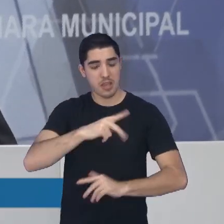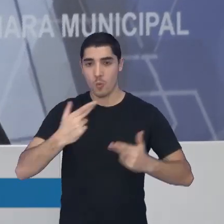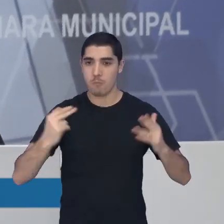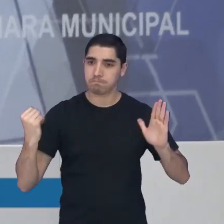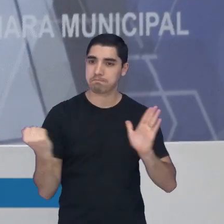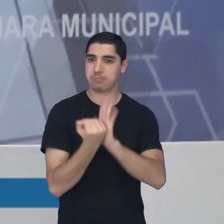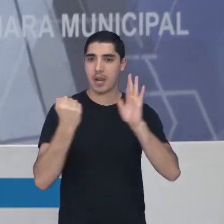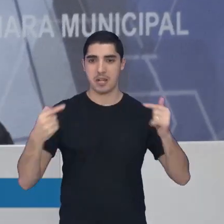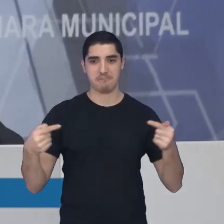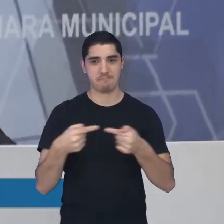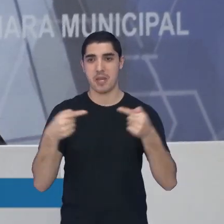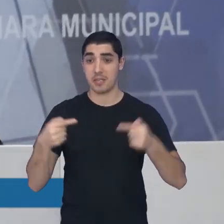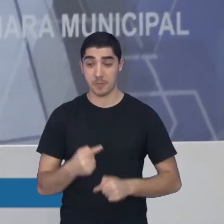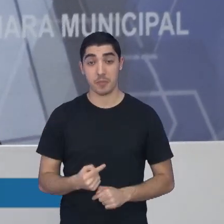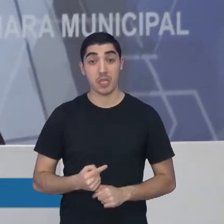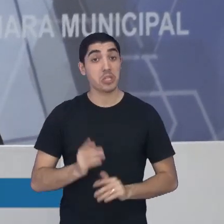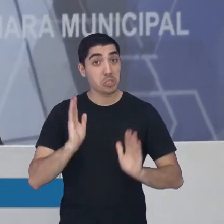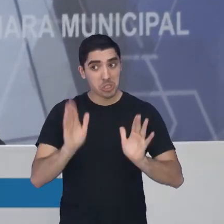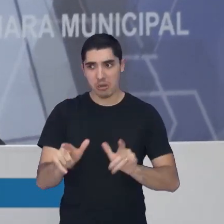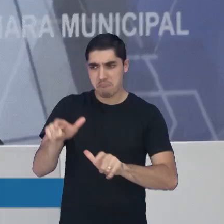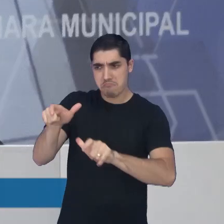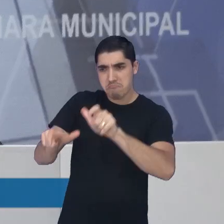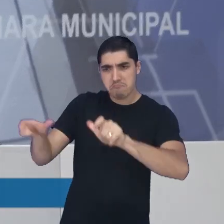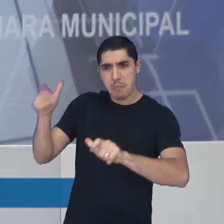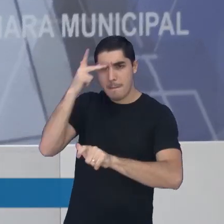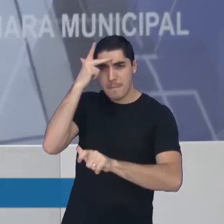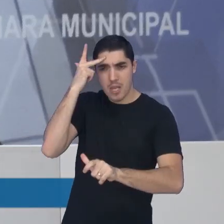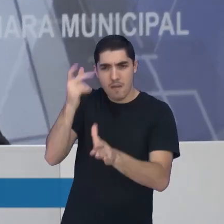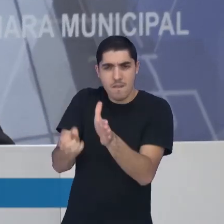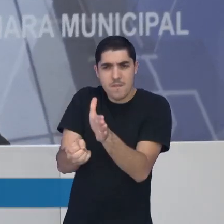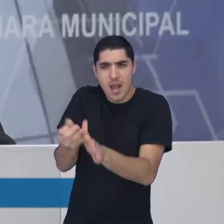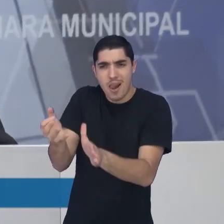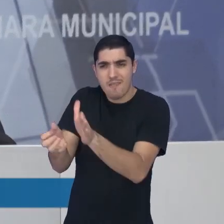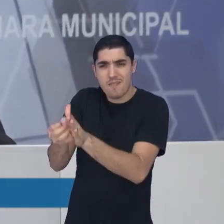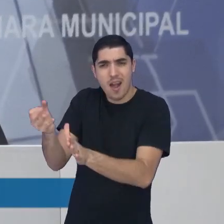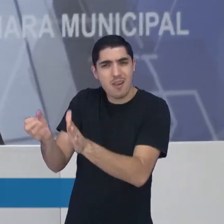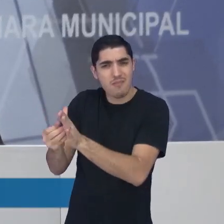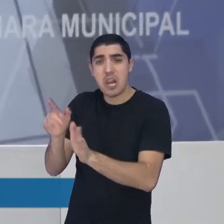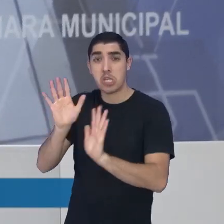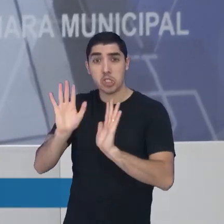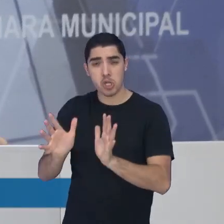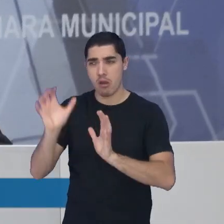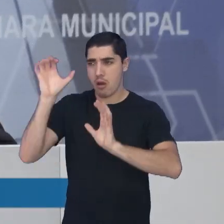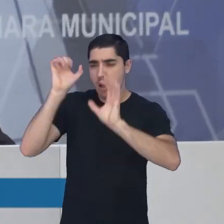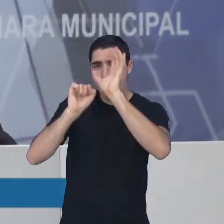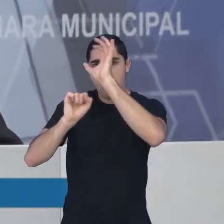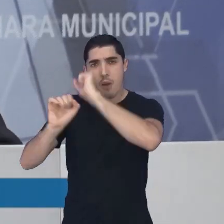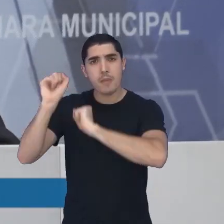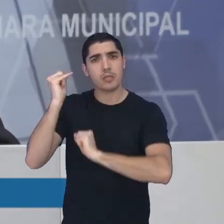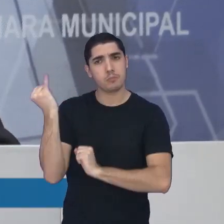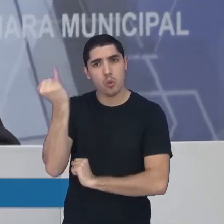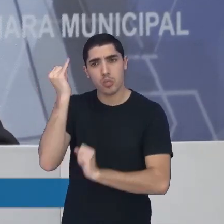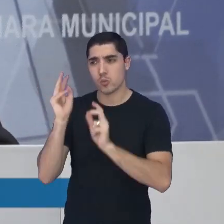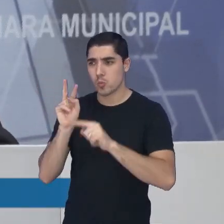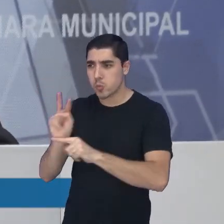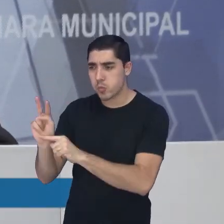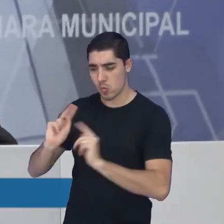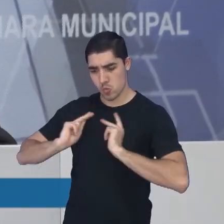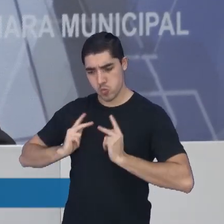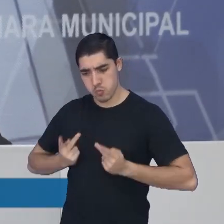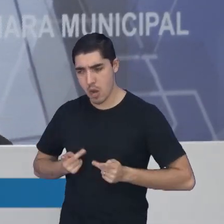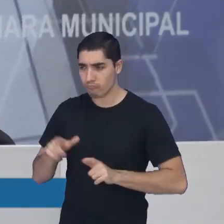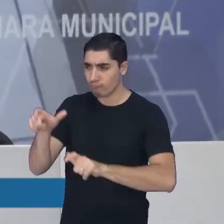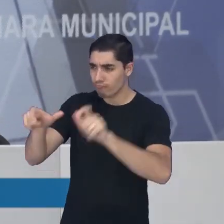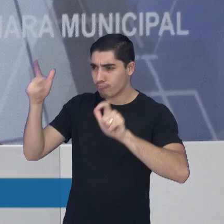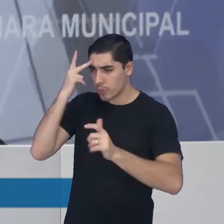formou pessoas com uma visão humanística e com uma visão profissional